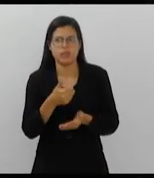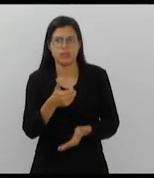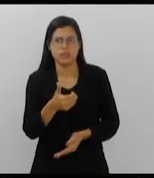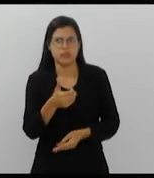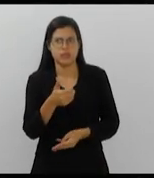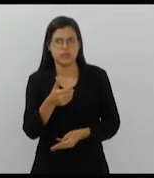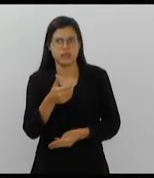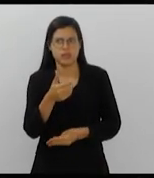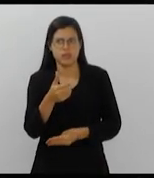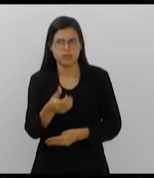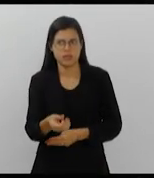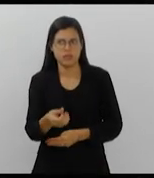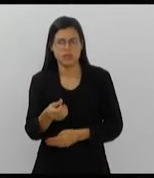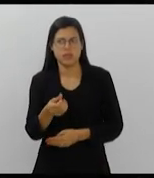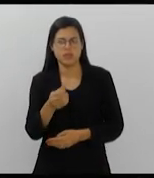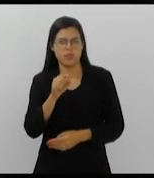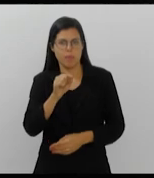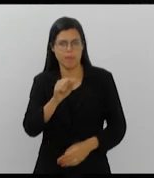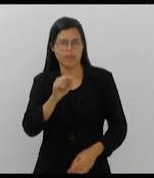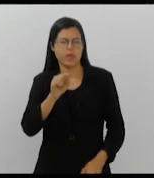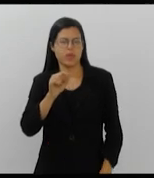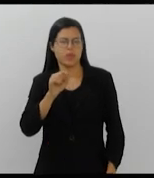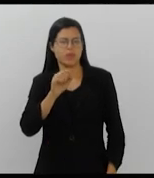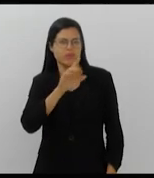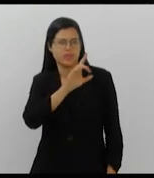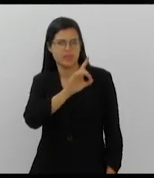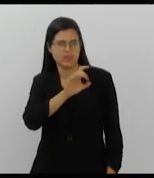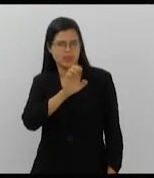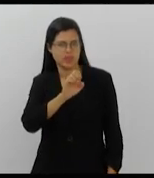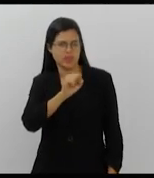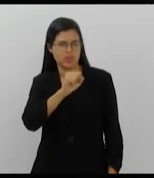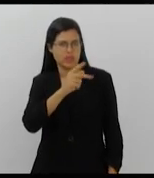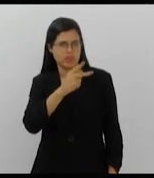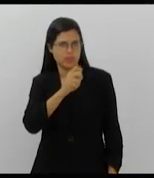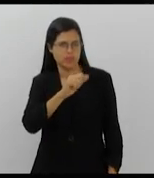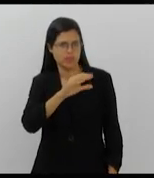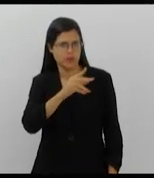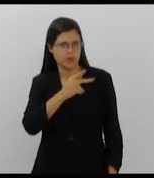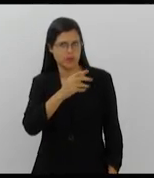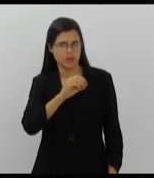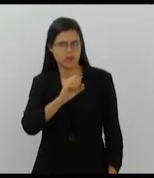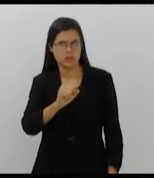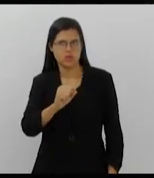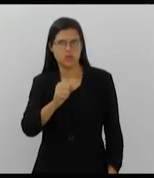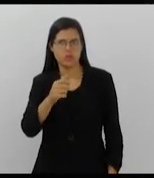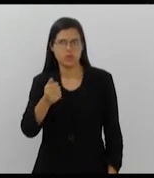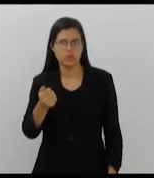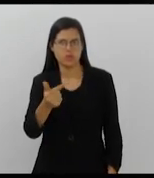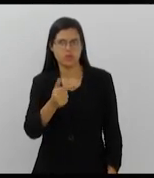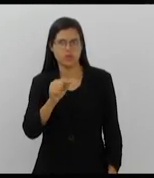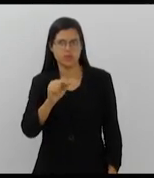16.146 despachos, e acreditem e pasmem a produtividade do Rio de Janeiro,